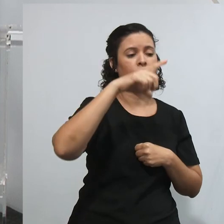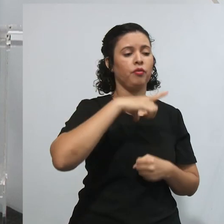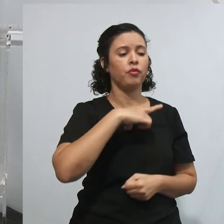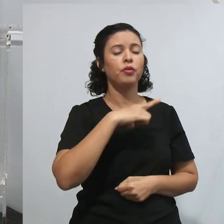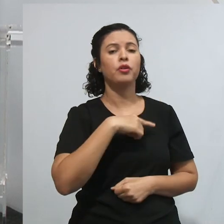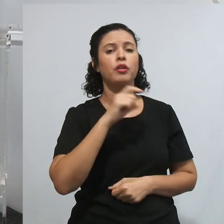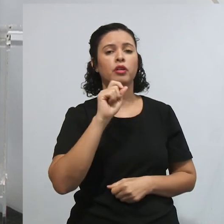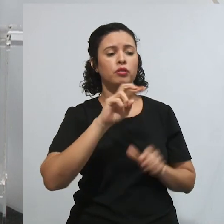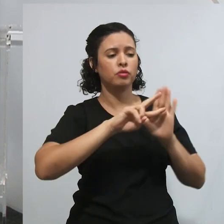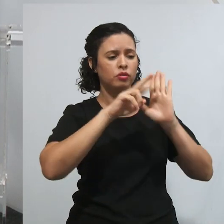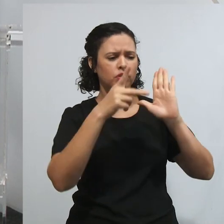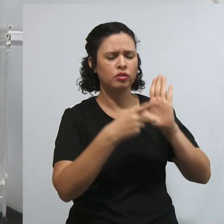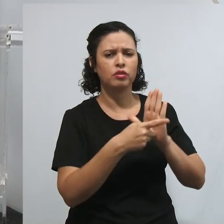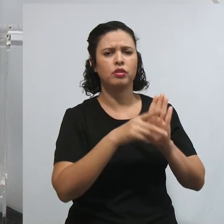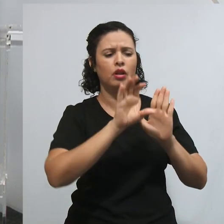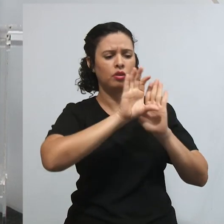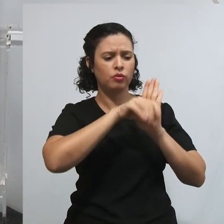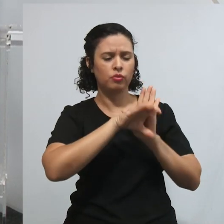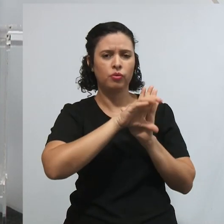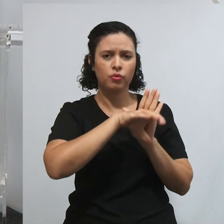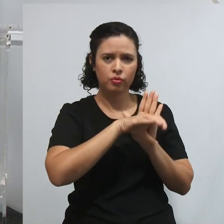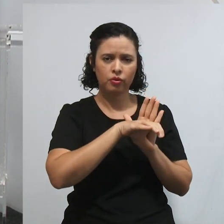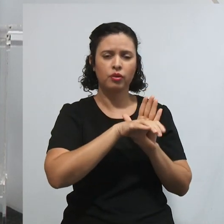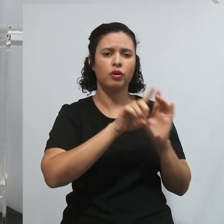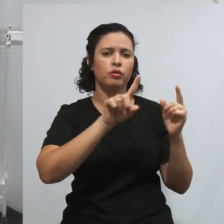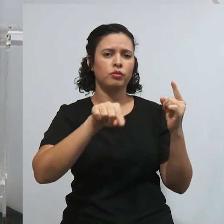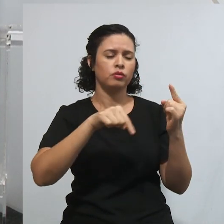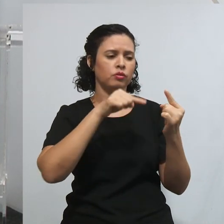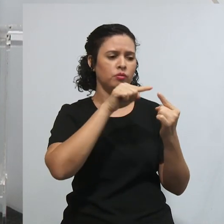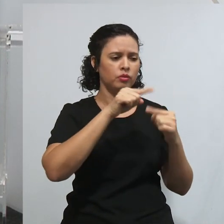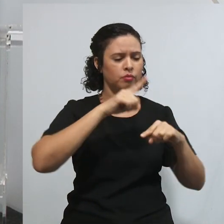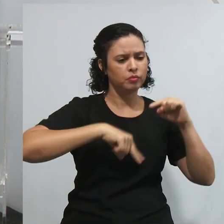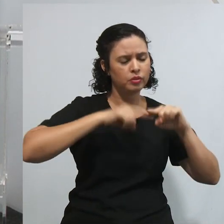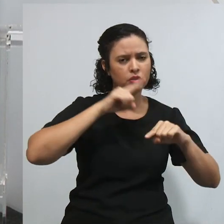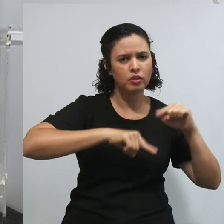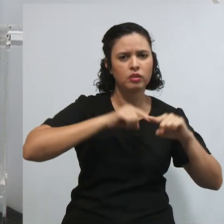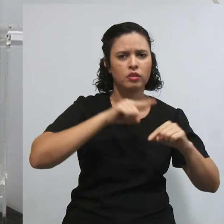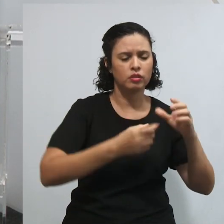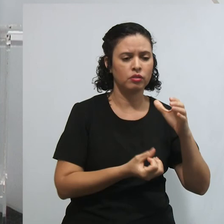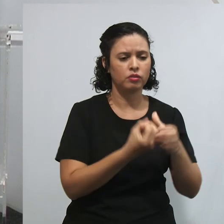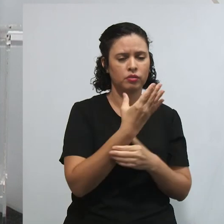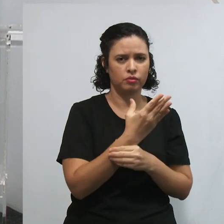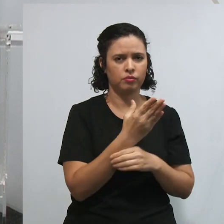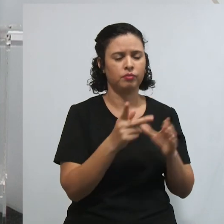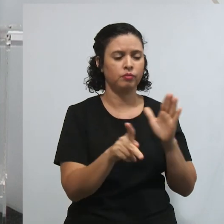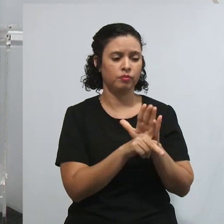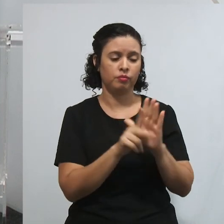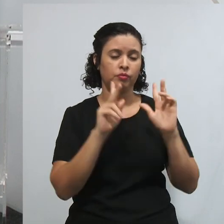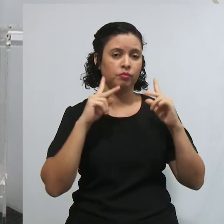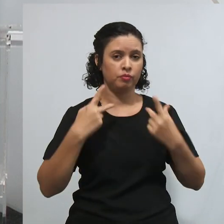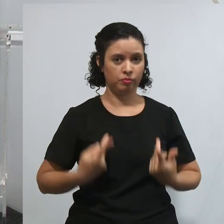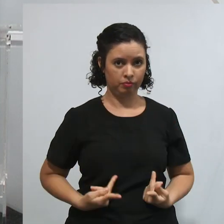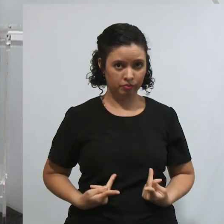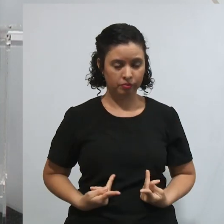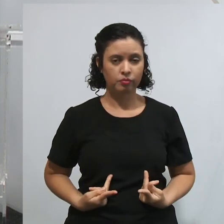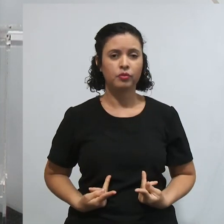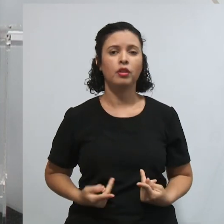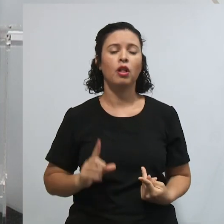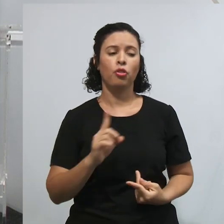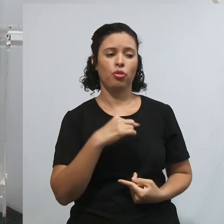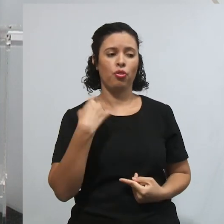dos significados, dos conceitos, dos objetos construídos pela humanidade. E à medida que nós